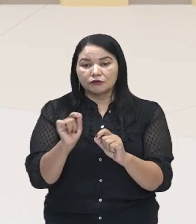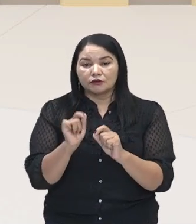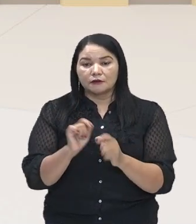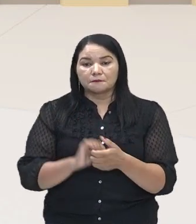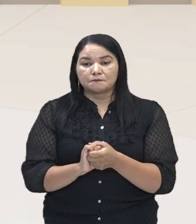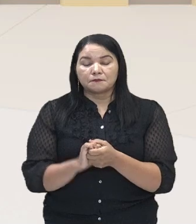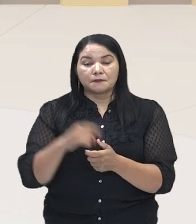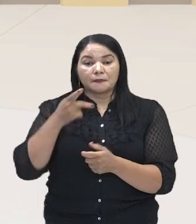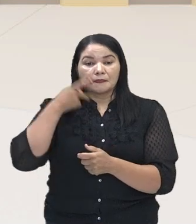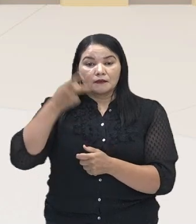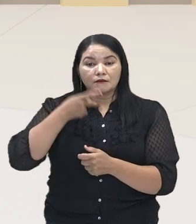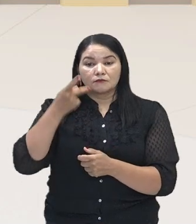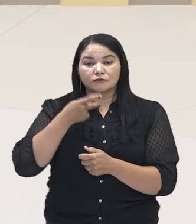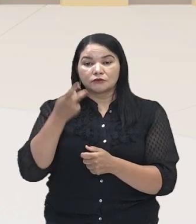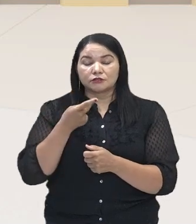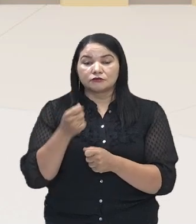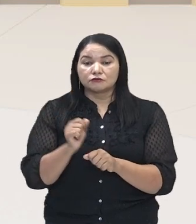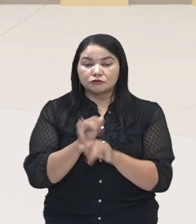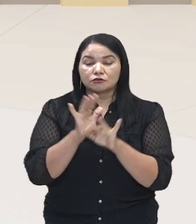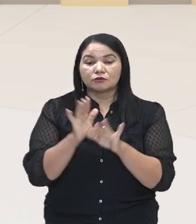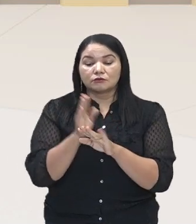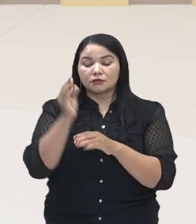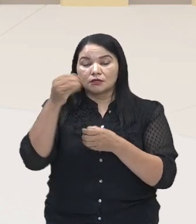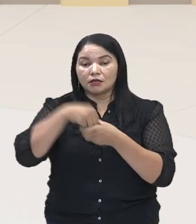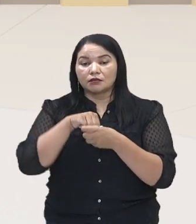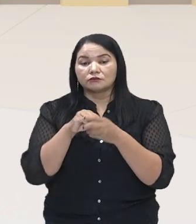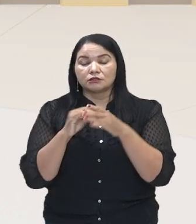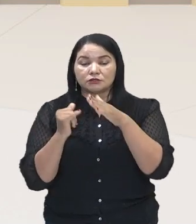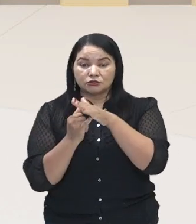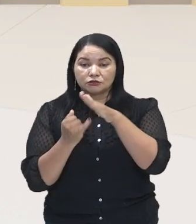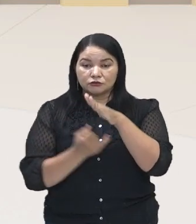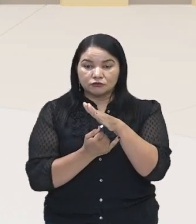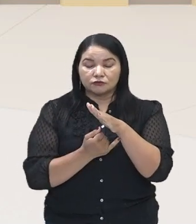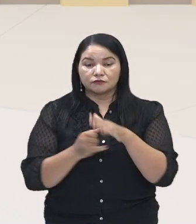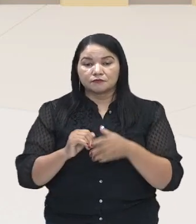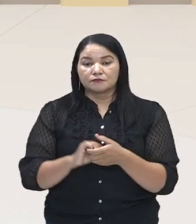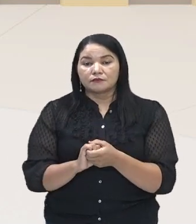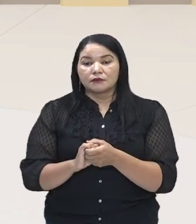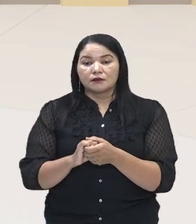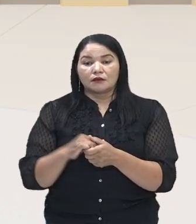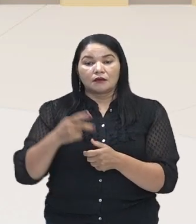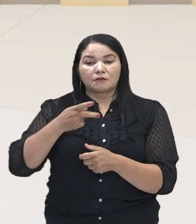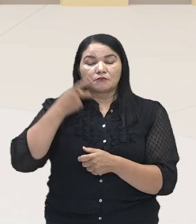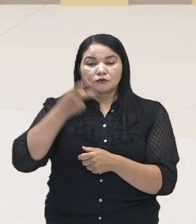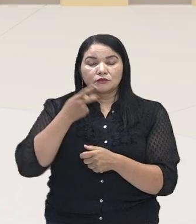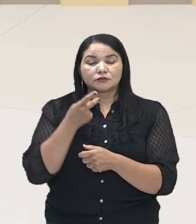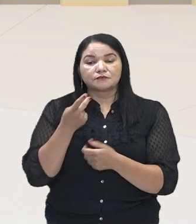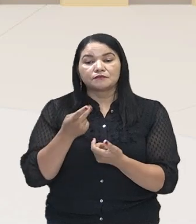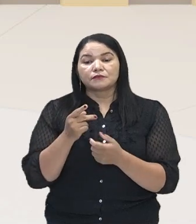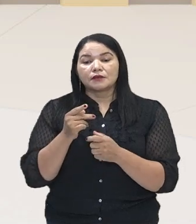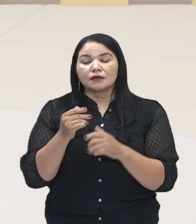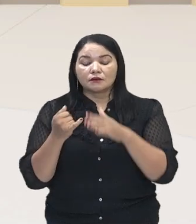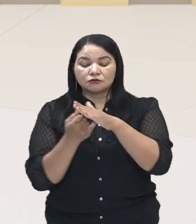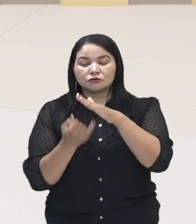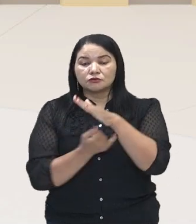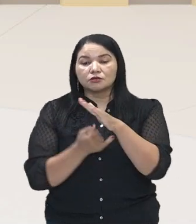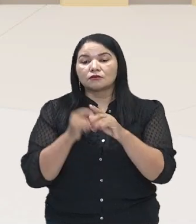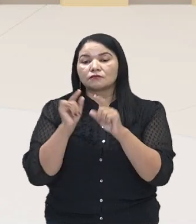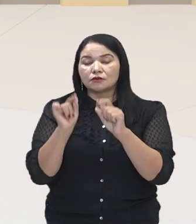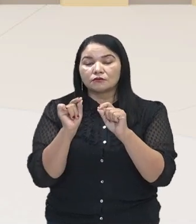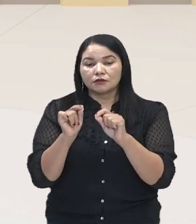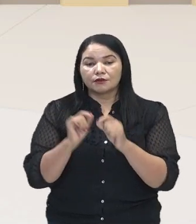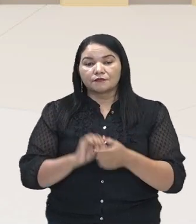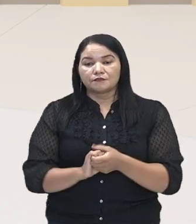de políticas e instituições, né, políticas institucional, nós temos maior